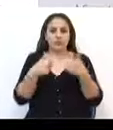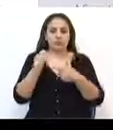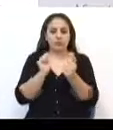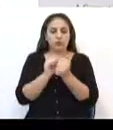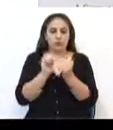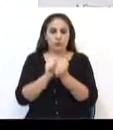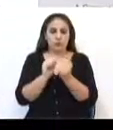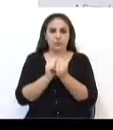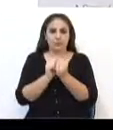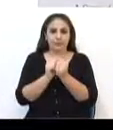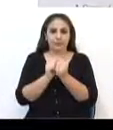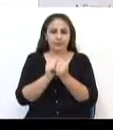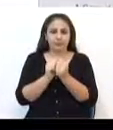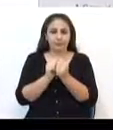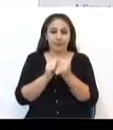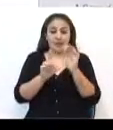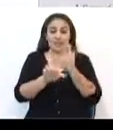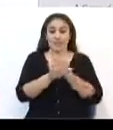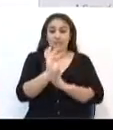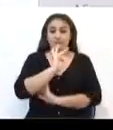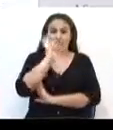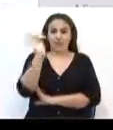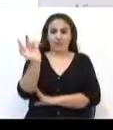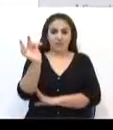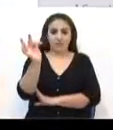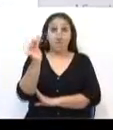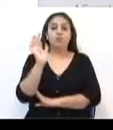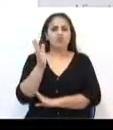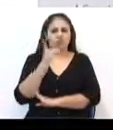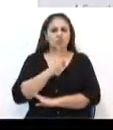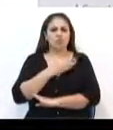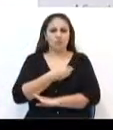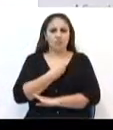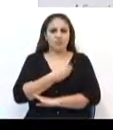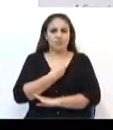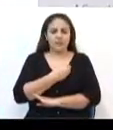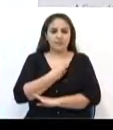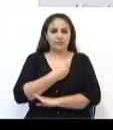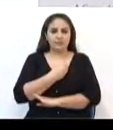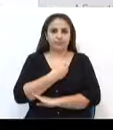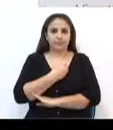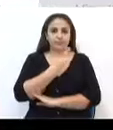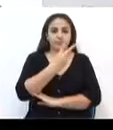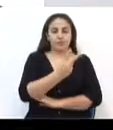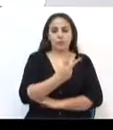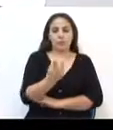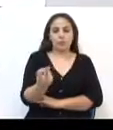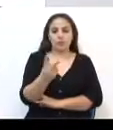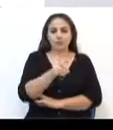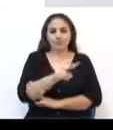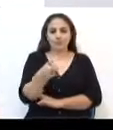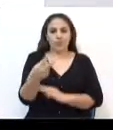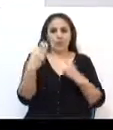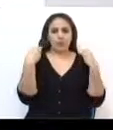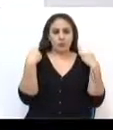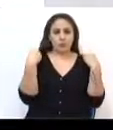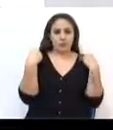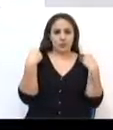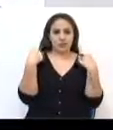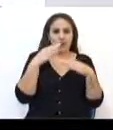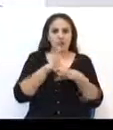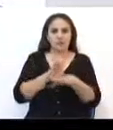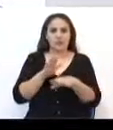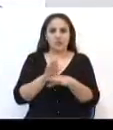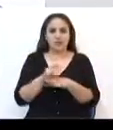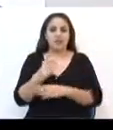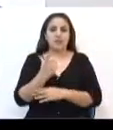esses permissionários. A Lei Federal existe a figura dos 2 motoristas auxiliares. E a